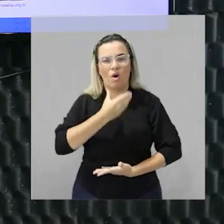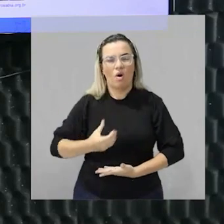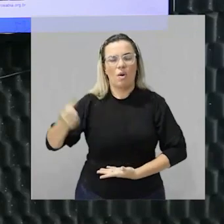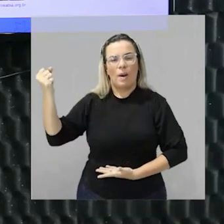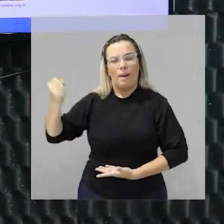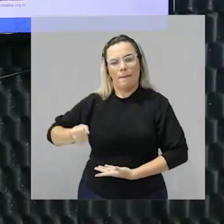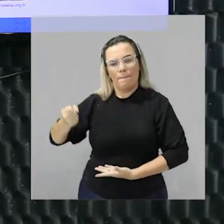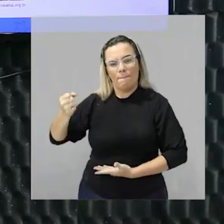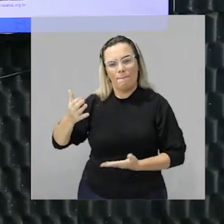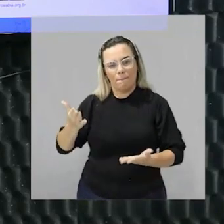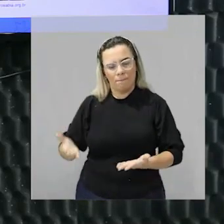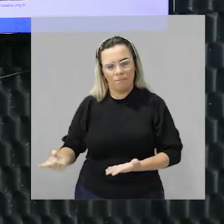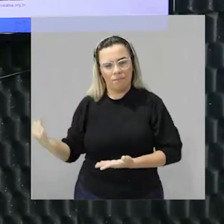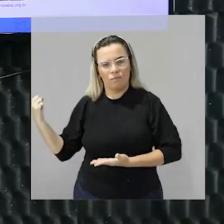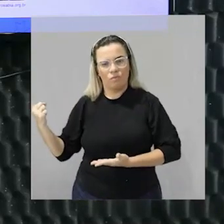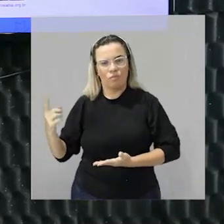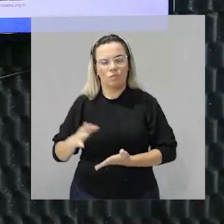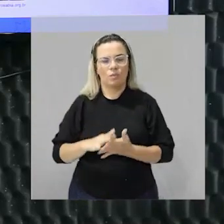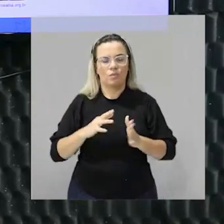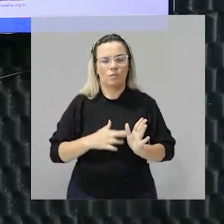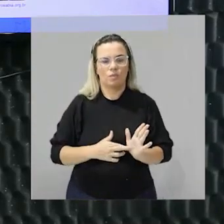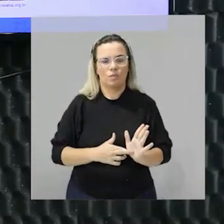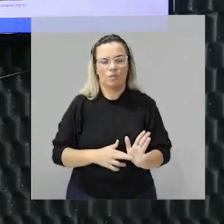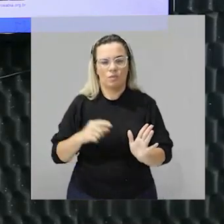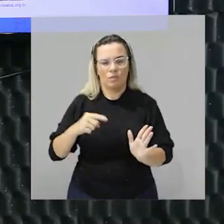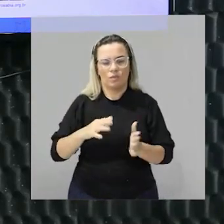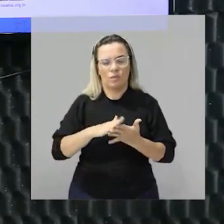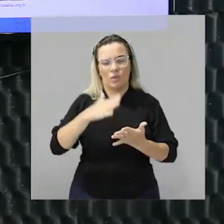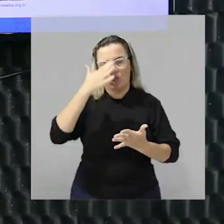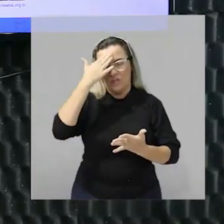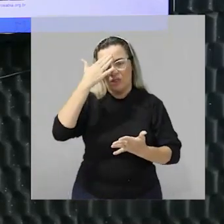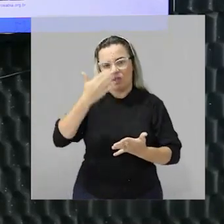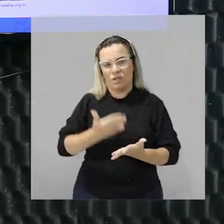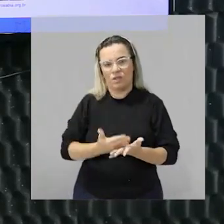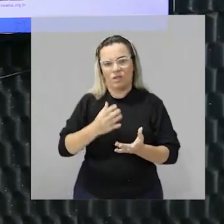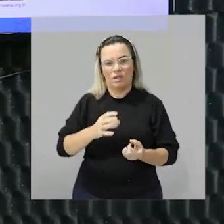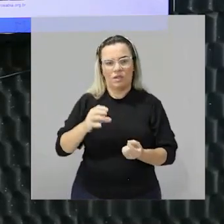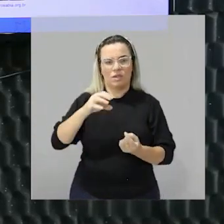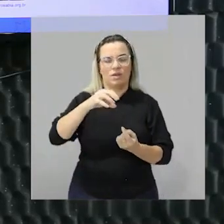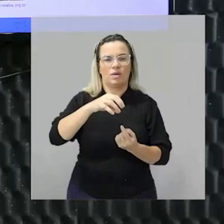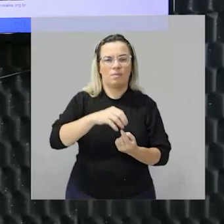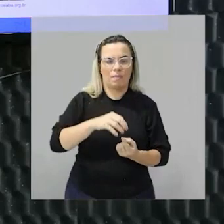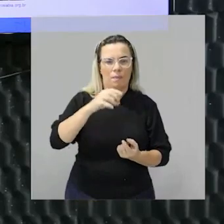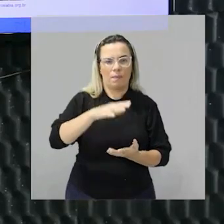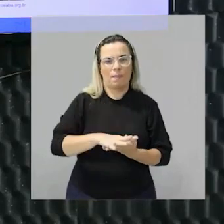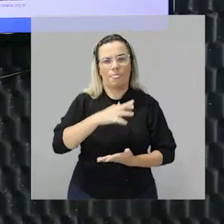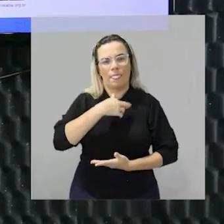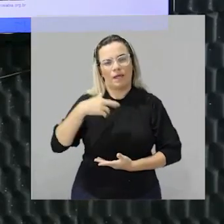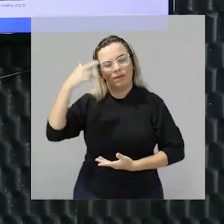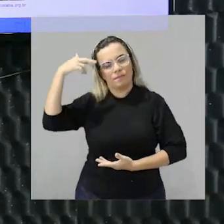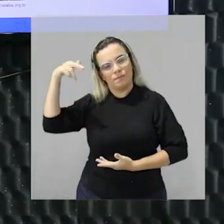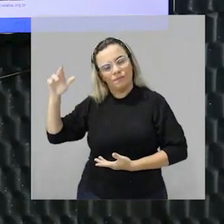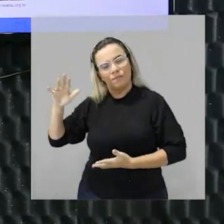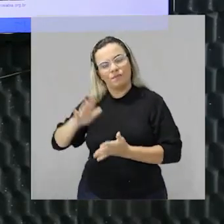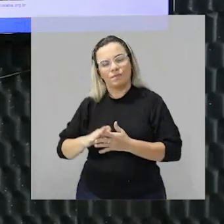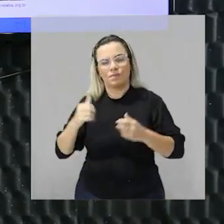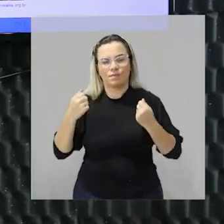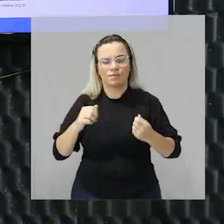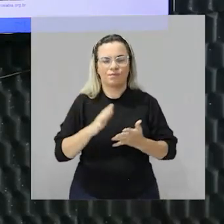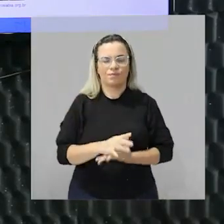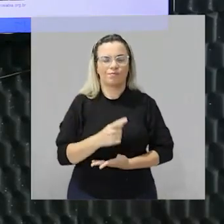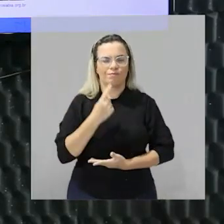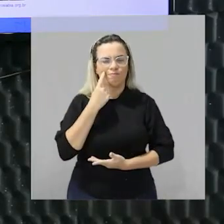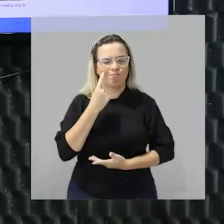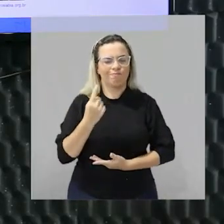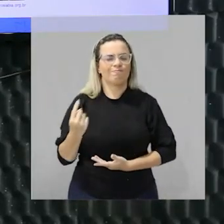E Antônio Conselheiro, por mais que ele tenha convicções monarquistas, mas por uma questão muito mais religiosa, é preciso olhar que